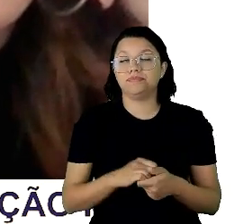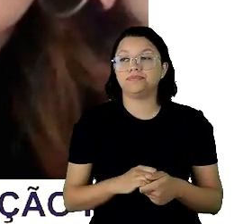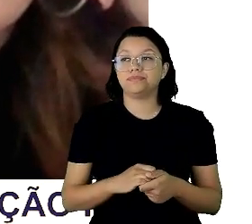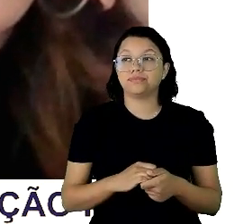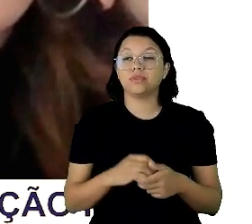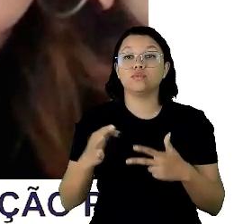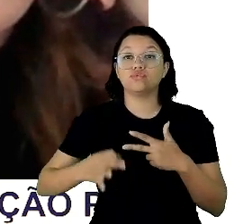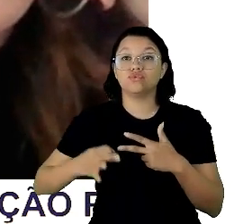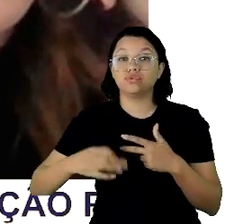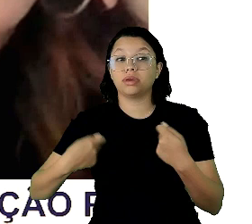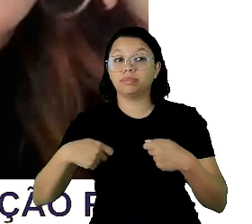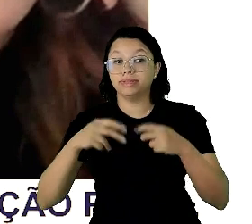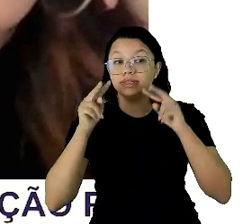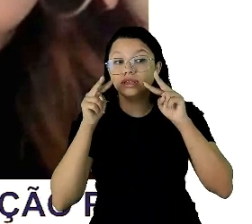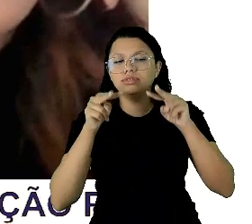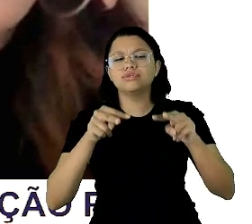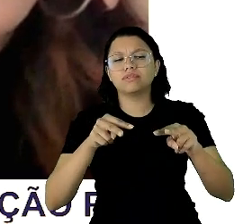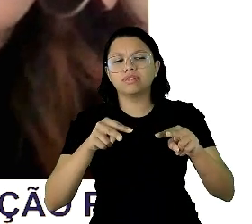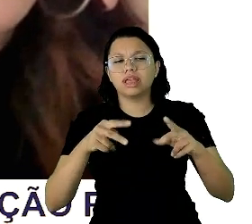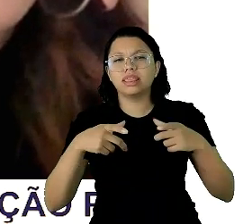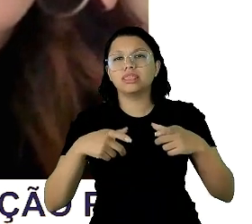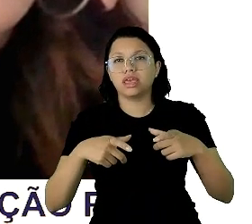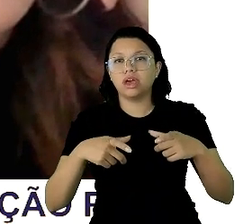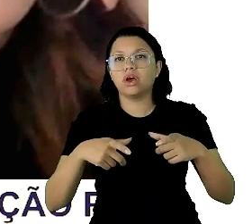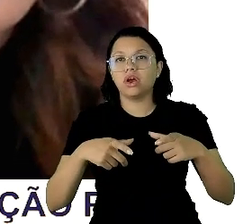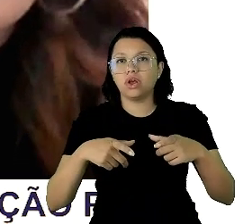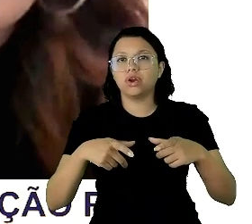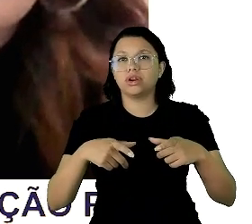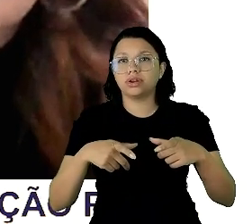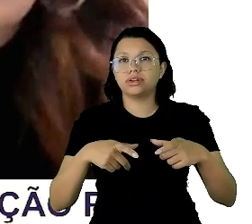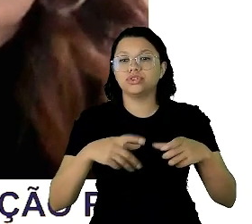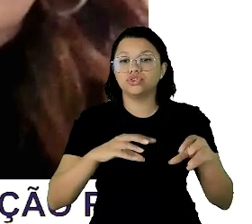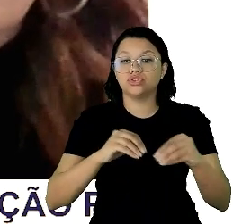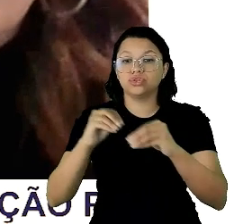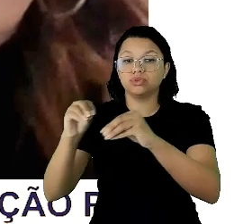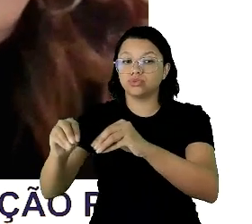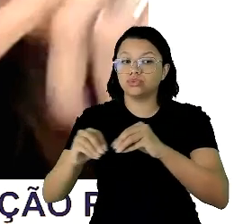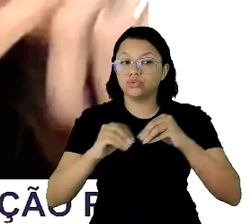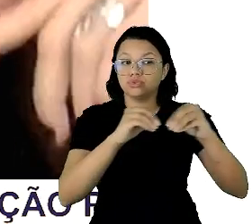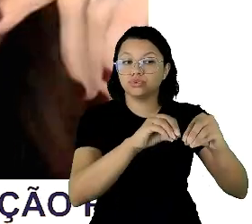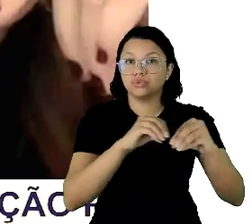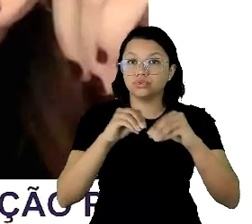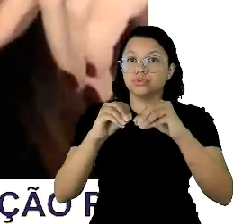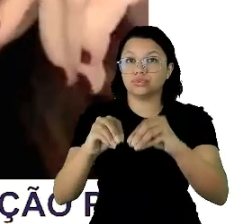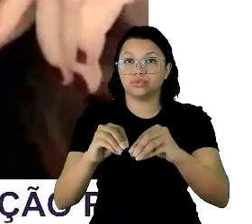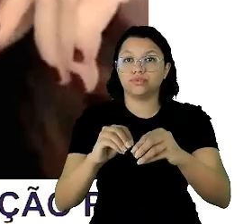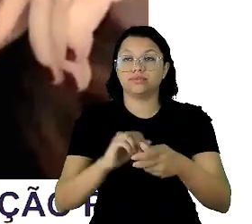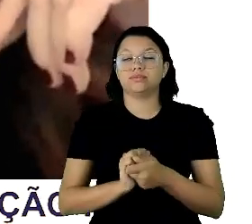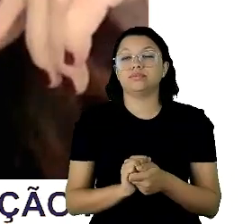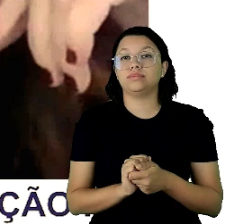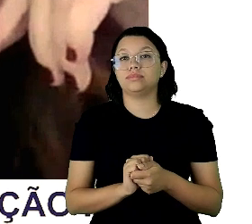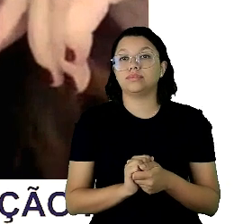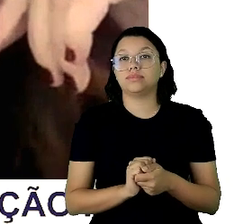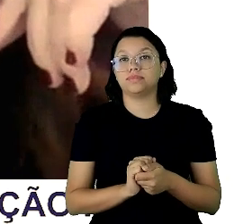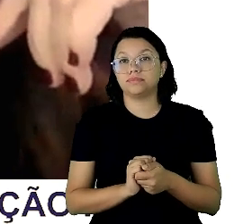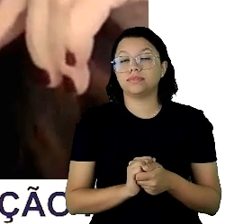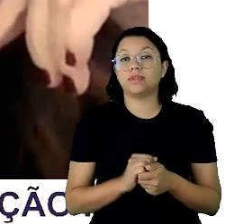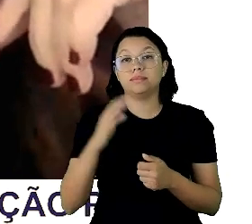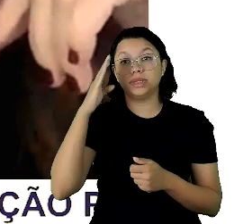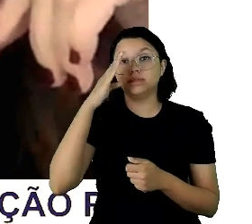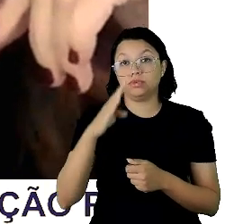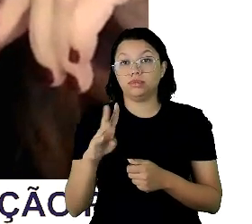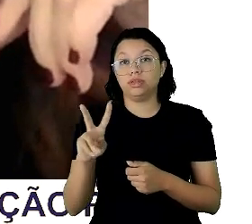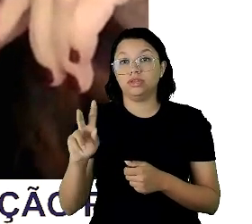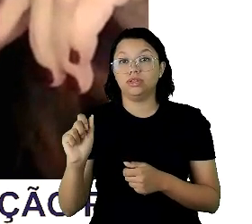de prover as vagas em varas que atuam em áreas mais sensíveis, buscar